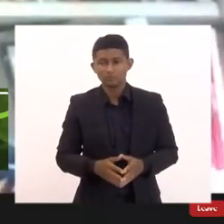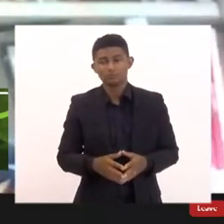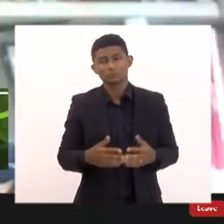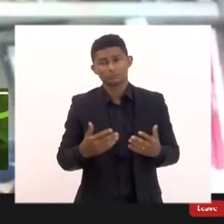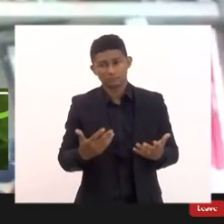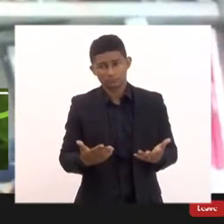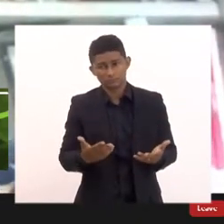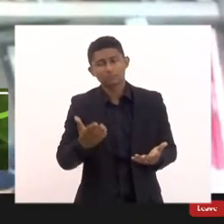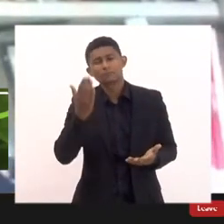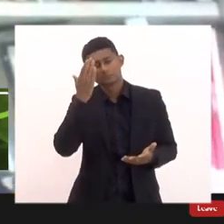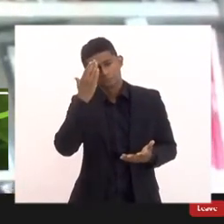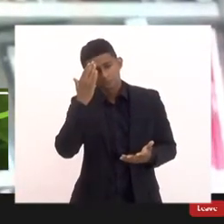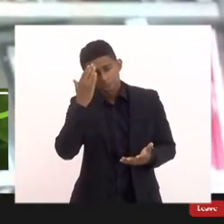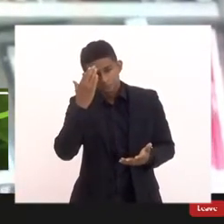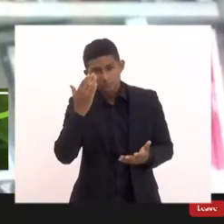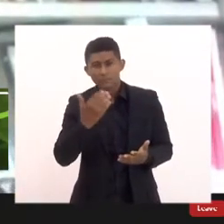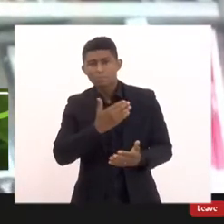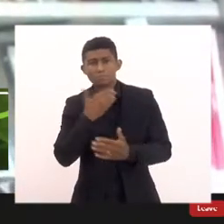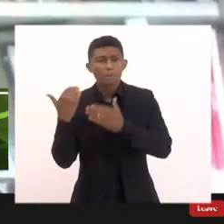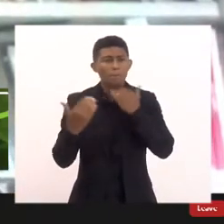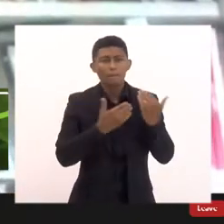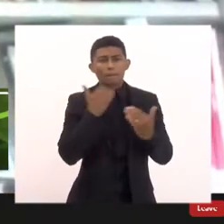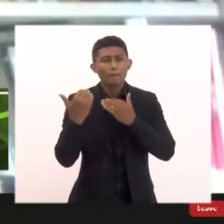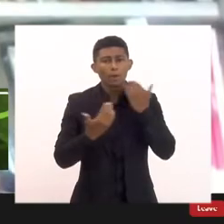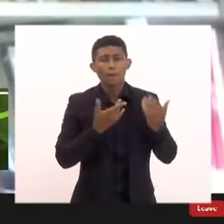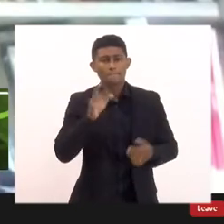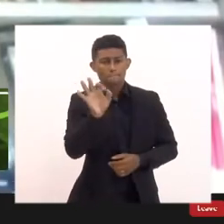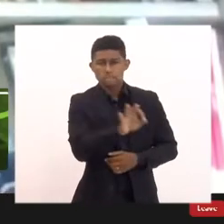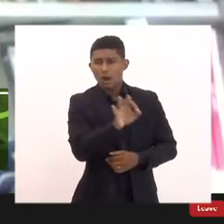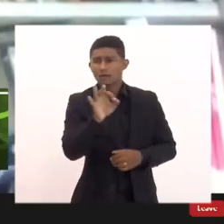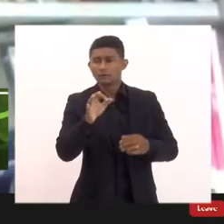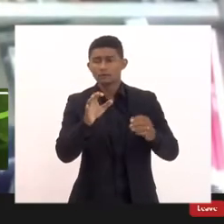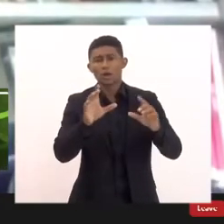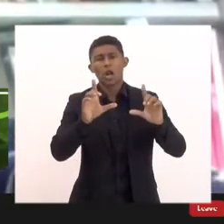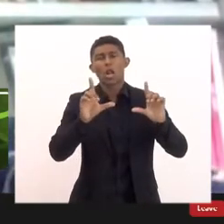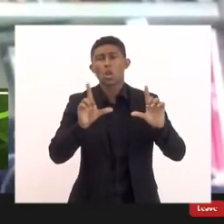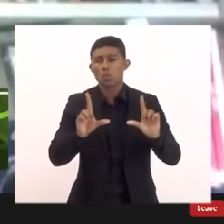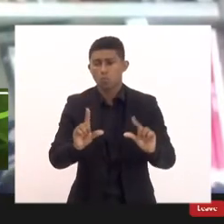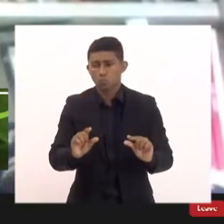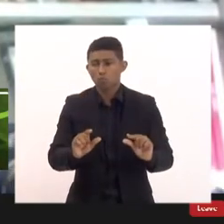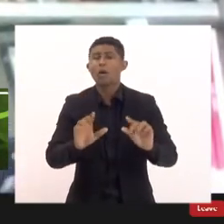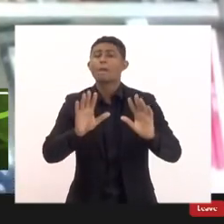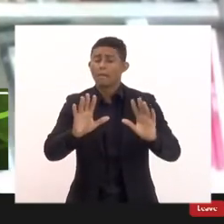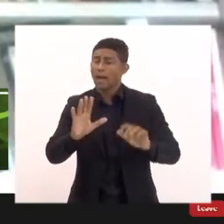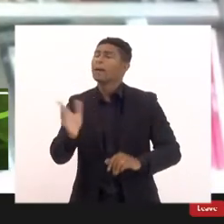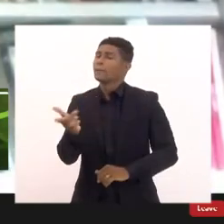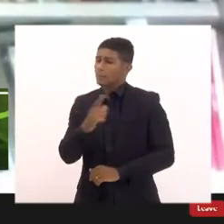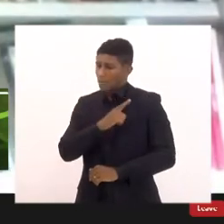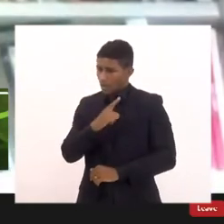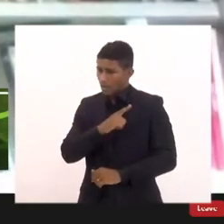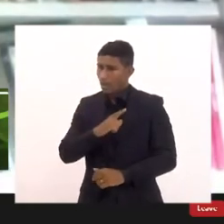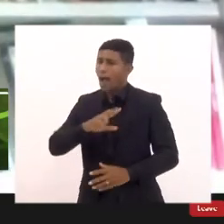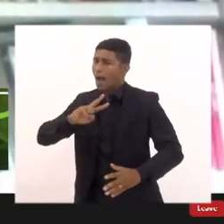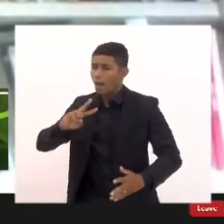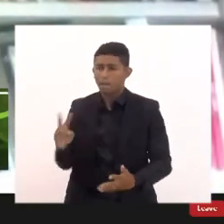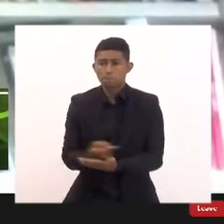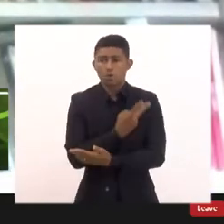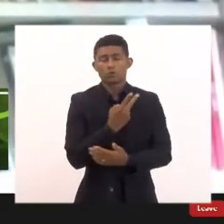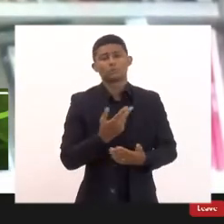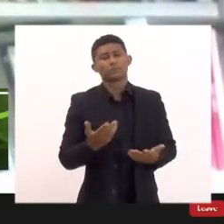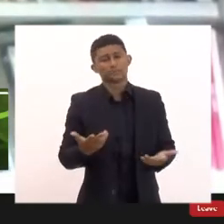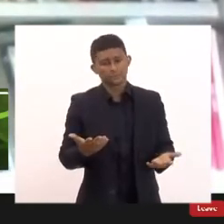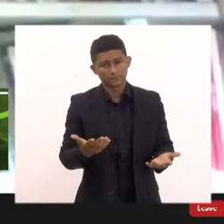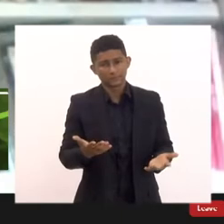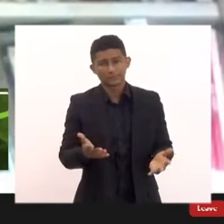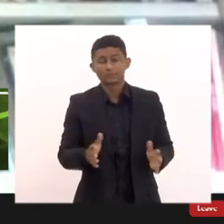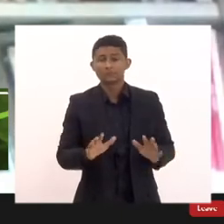a mortalidade diminuiu, mas ela ainda acontece e nós não temos, me